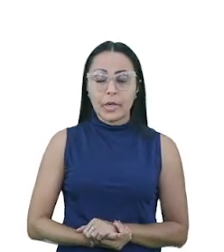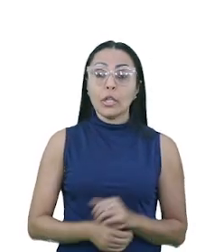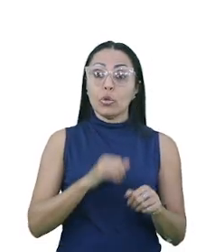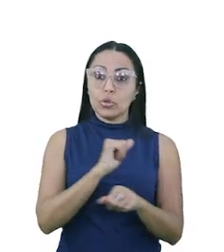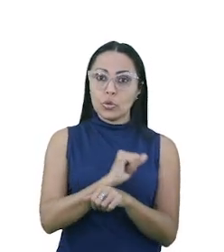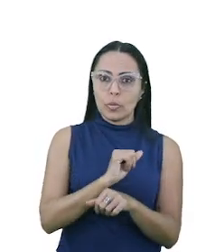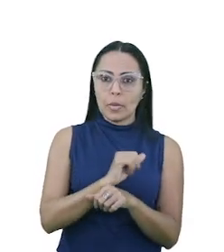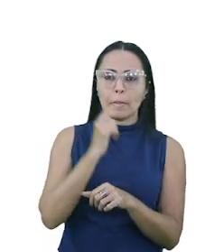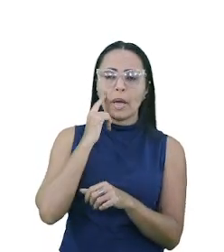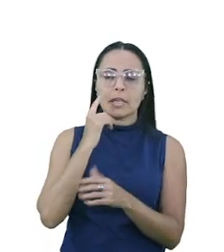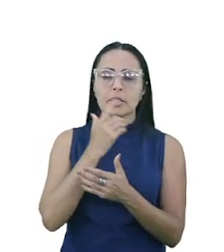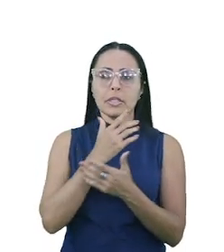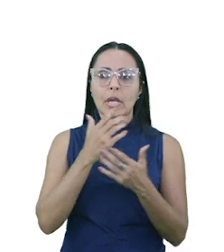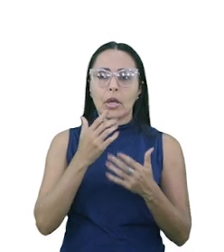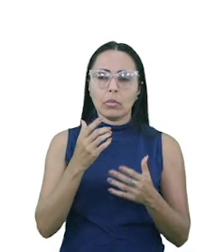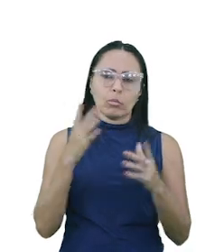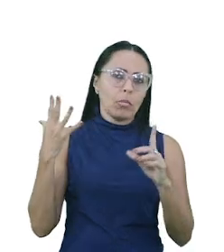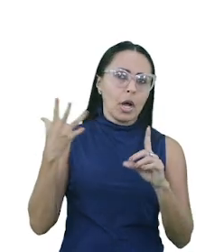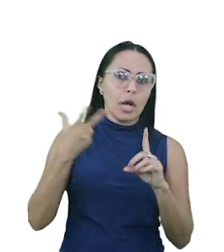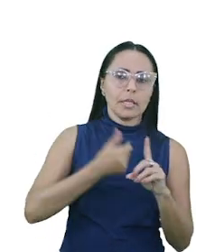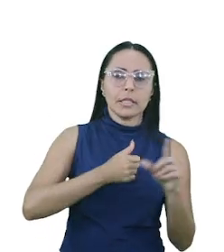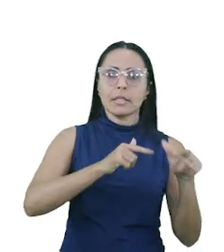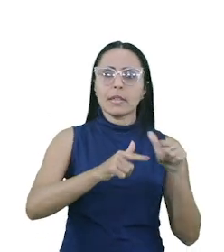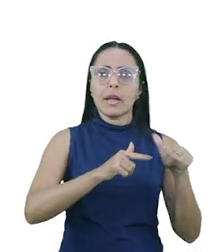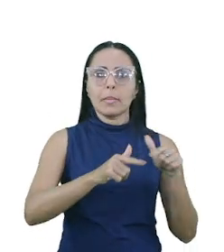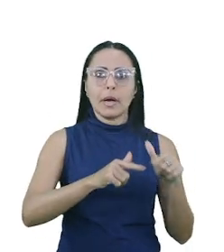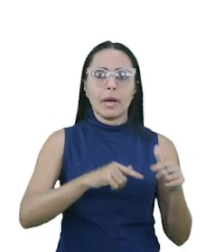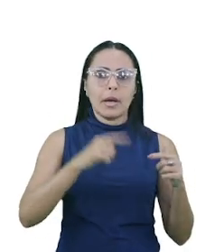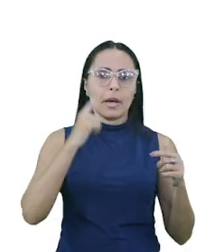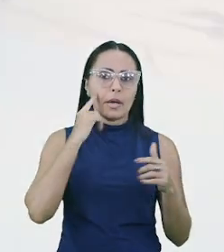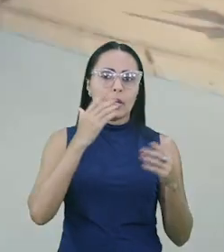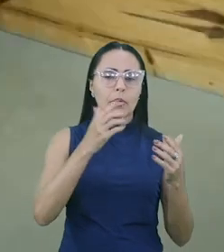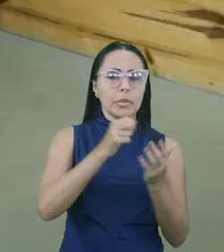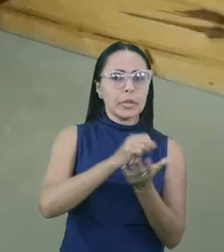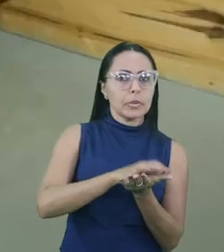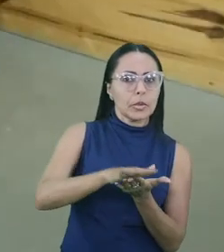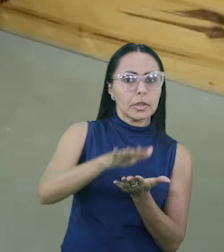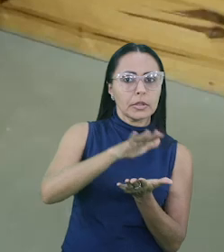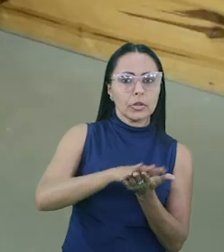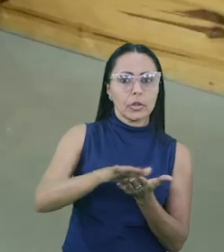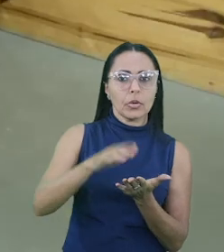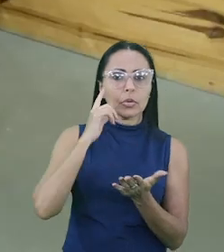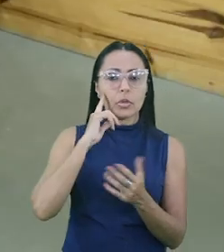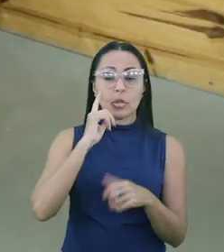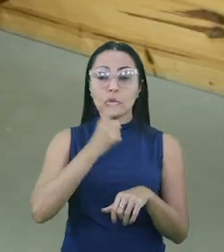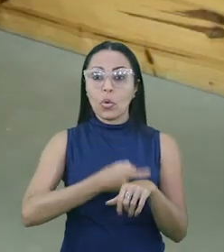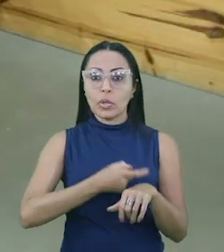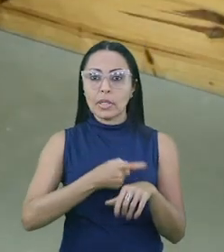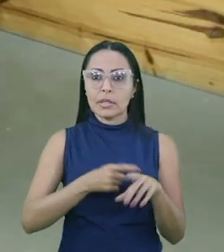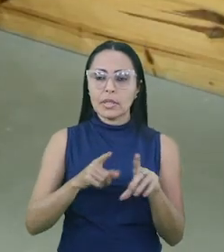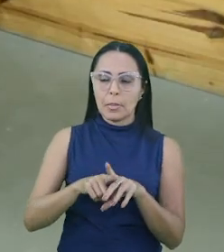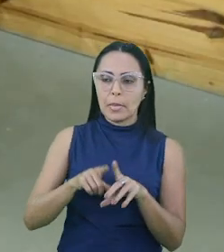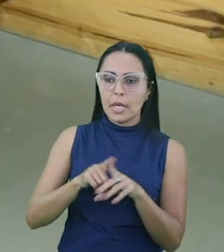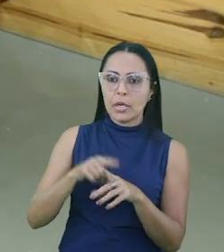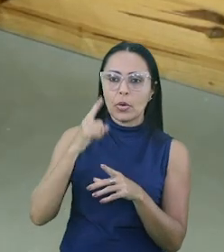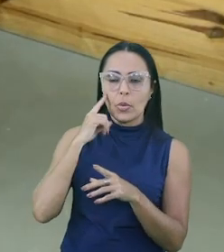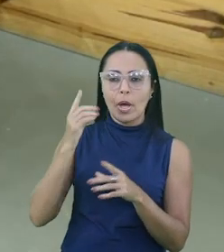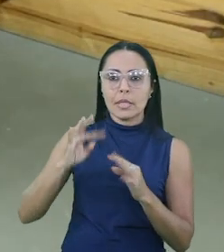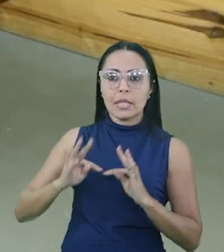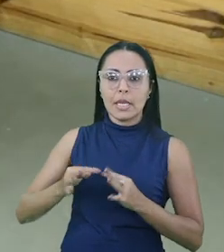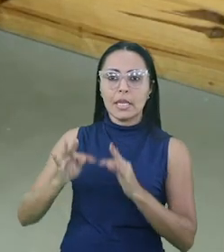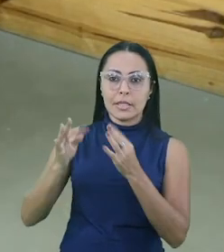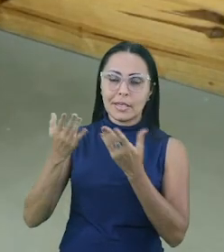uma serigrafia que trabalha tanto com a impressão de cores sólidas, como com a técnica da